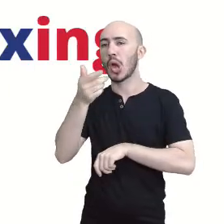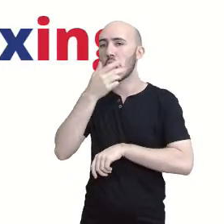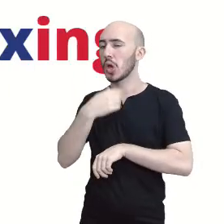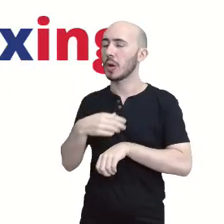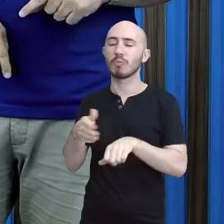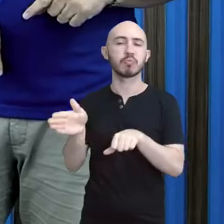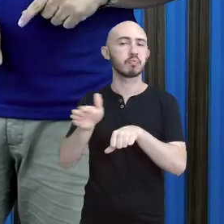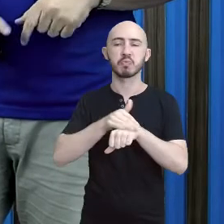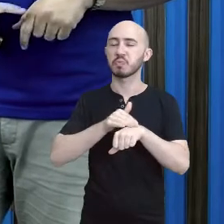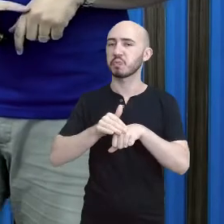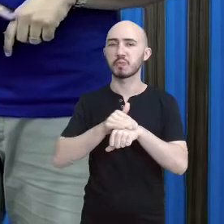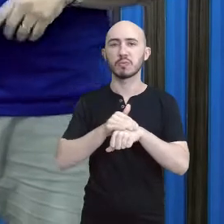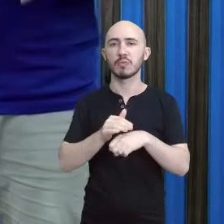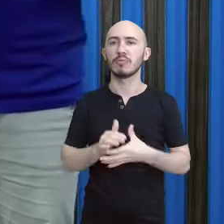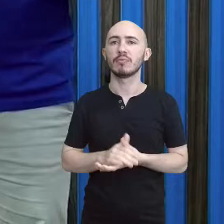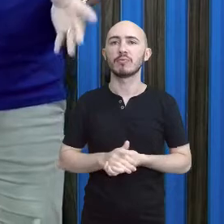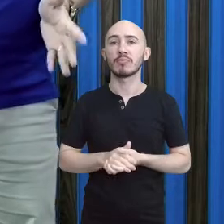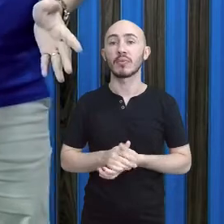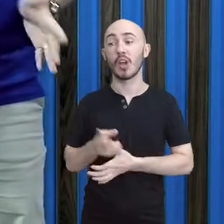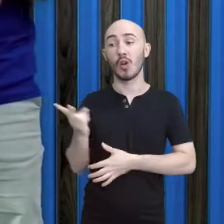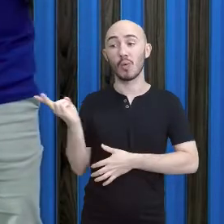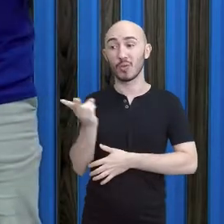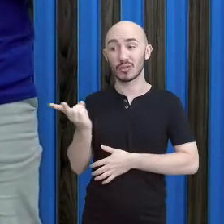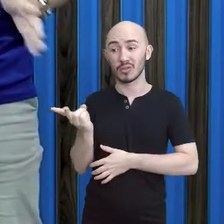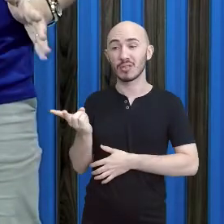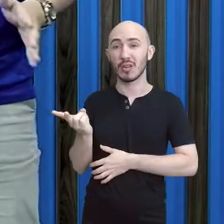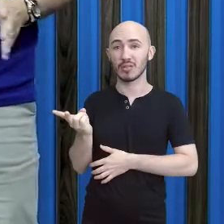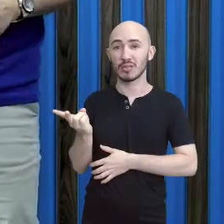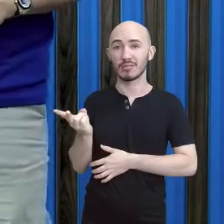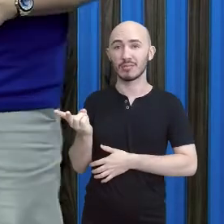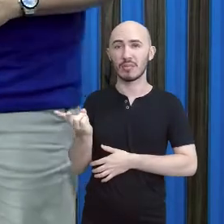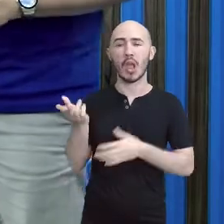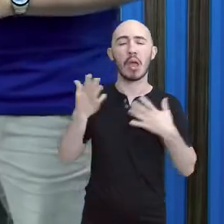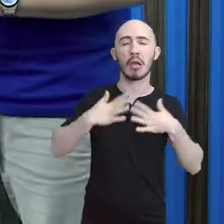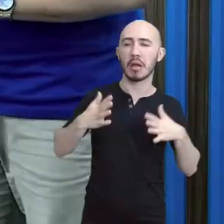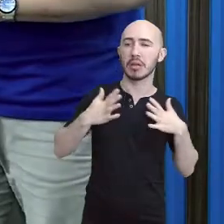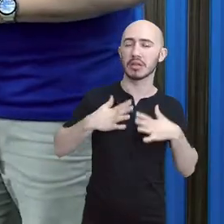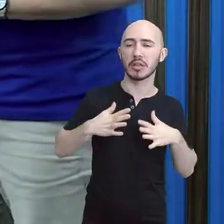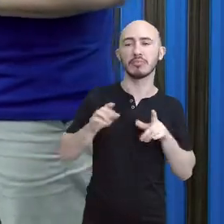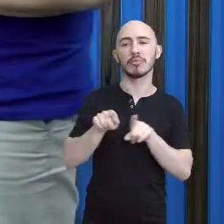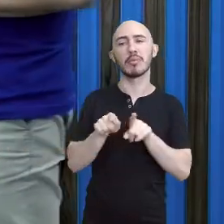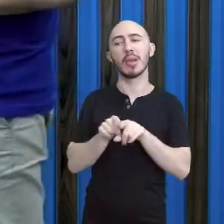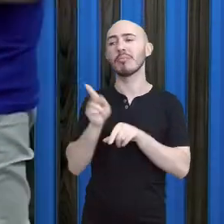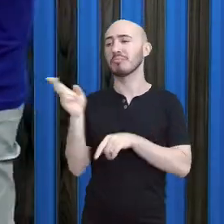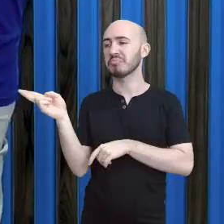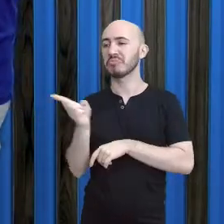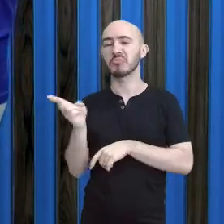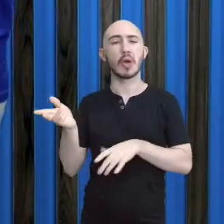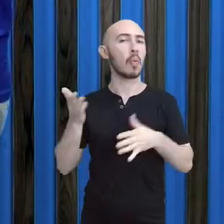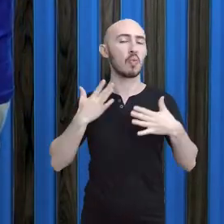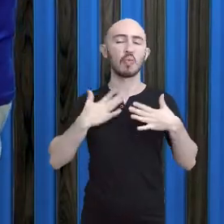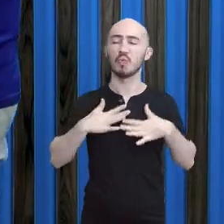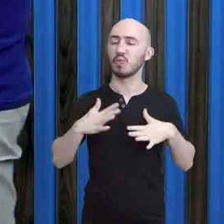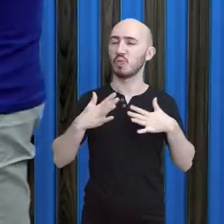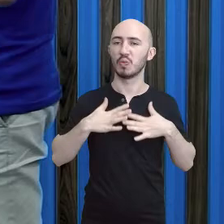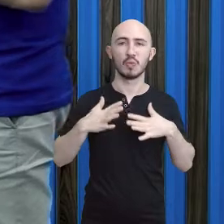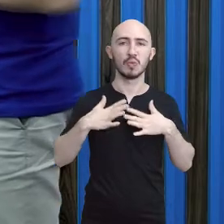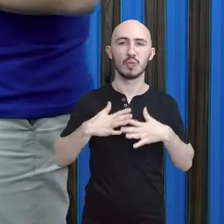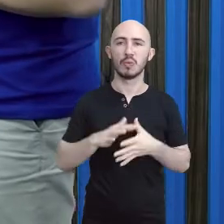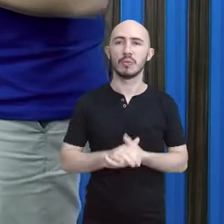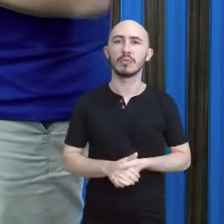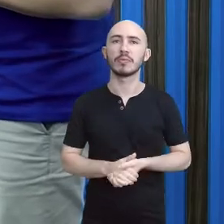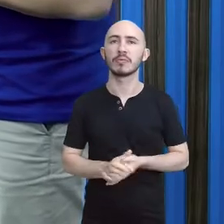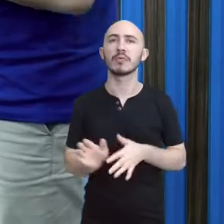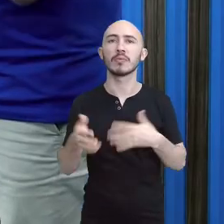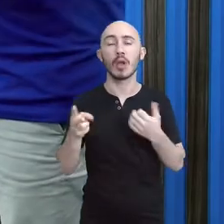relaxing, they are not relaxing. Eles estão relaxando, eles não estão relaxando, ok? Então, ó, tá aqui a situação, o verbo to